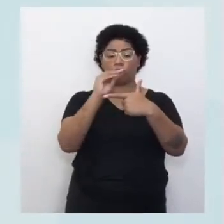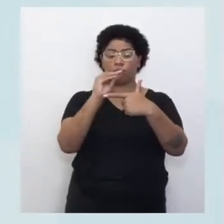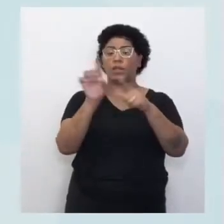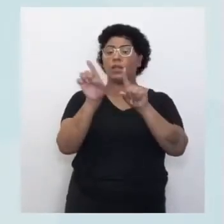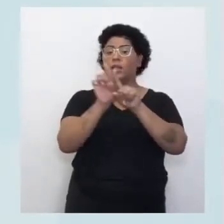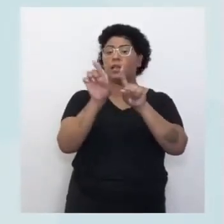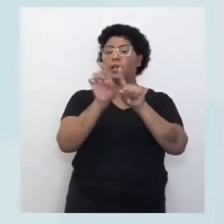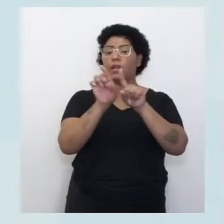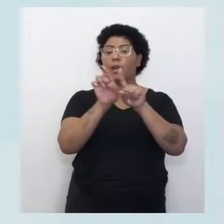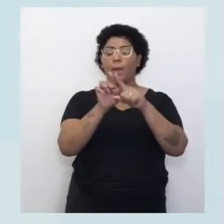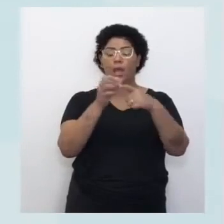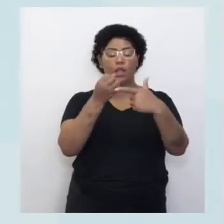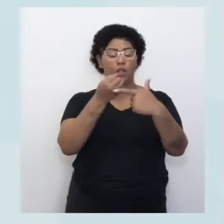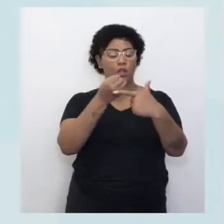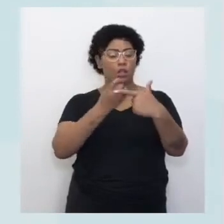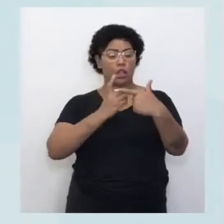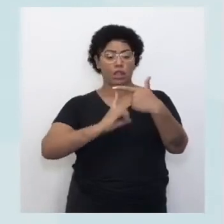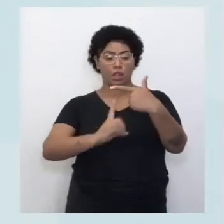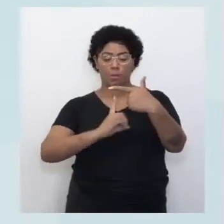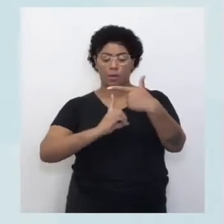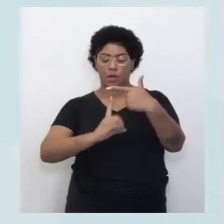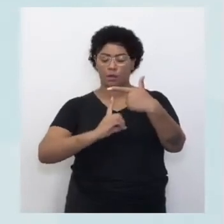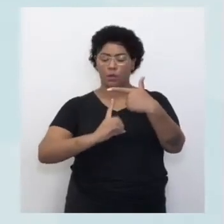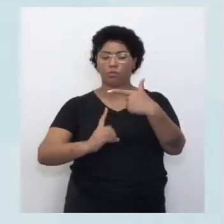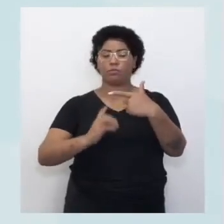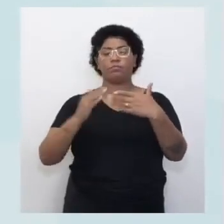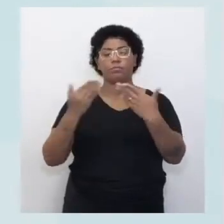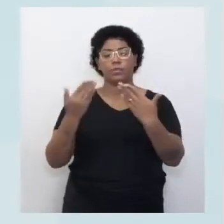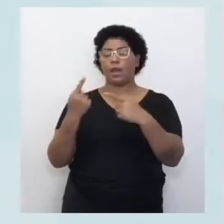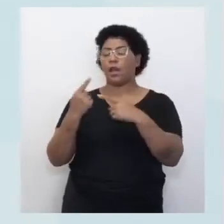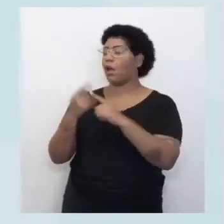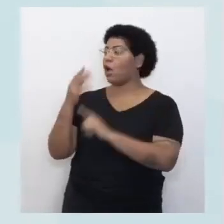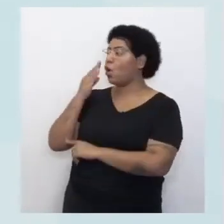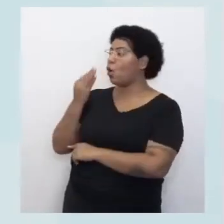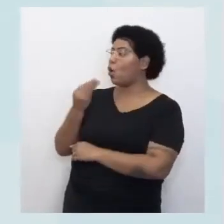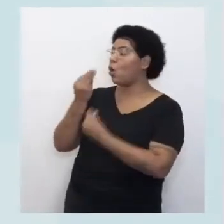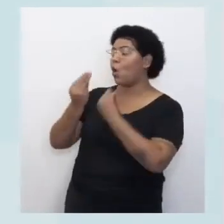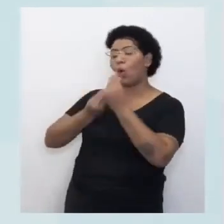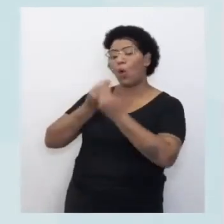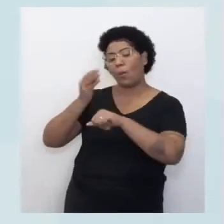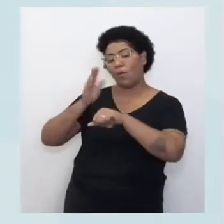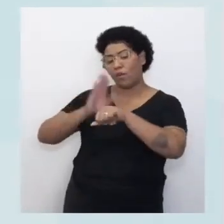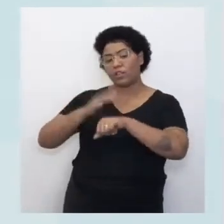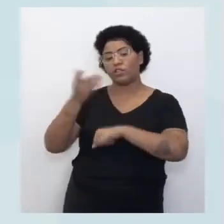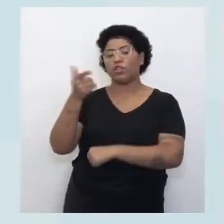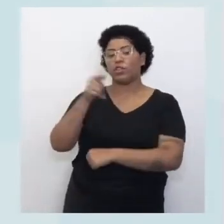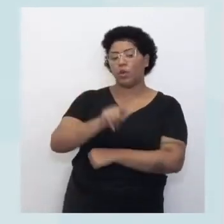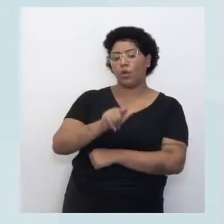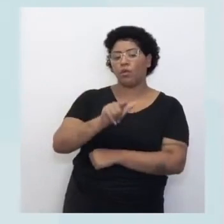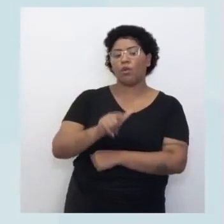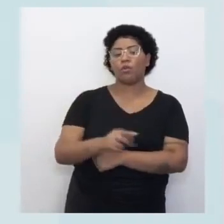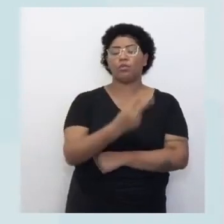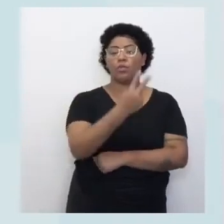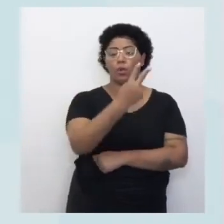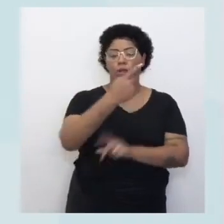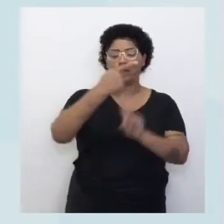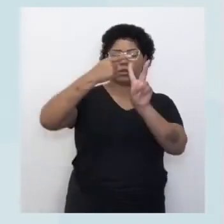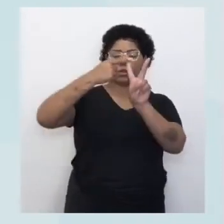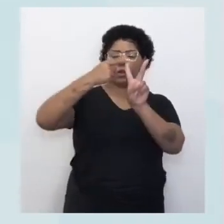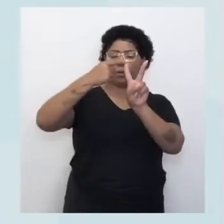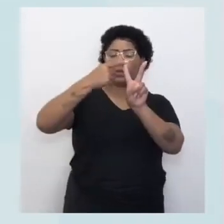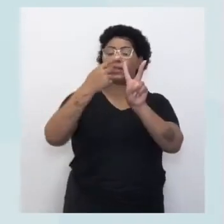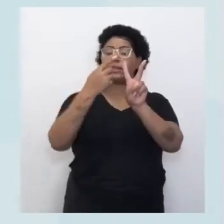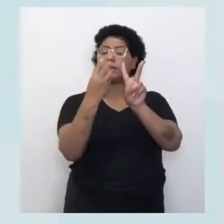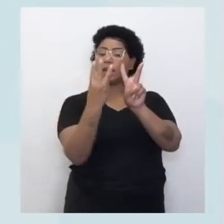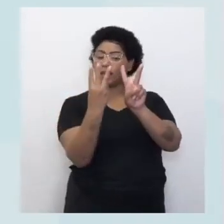de 3. Numerador eu não consigo efetuar essa multiplicação, então eu repito. No denominador,